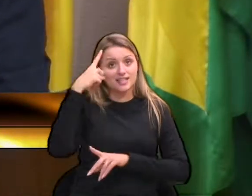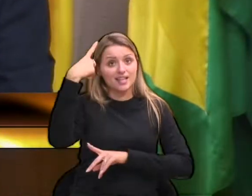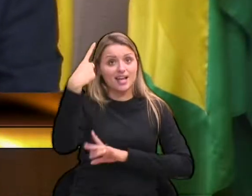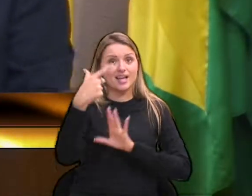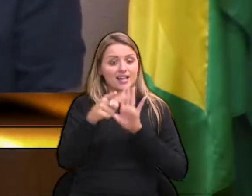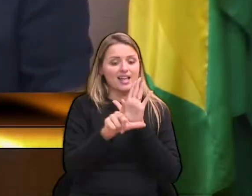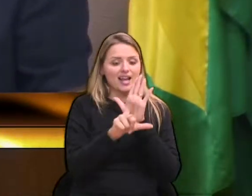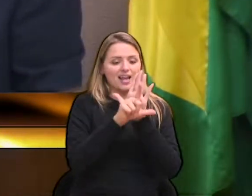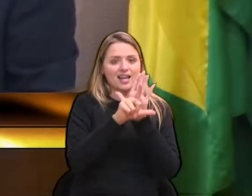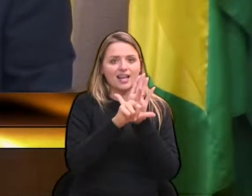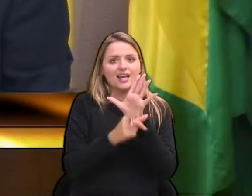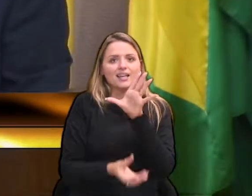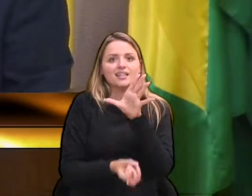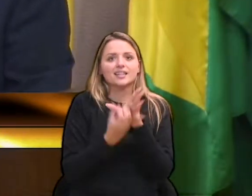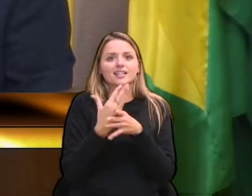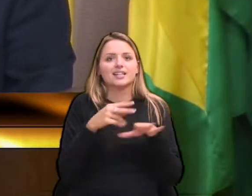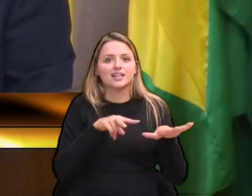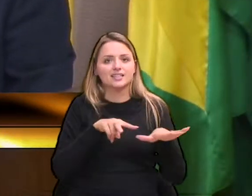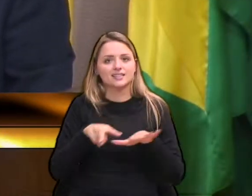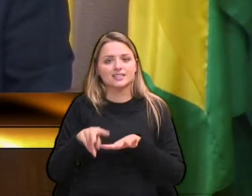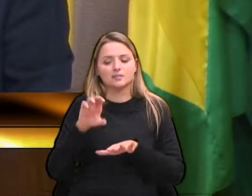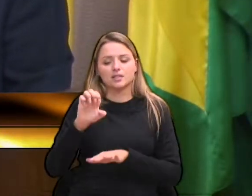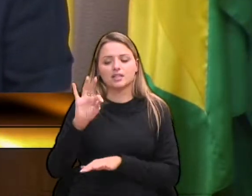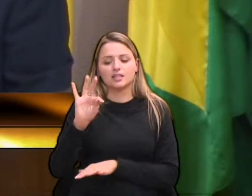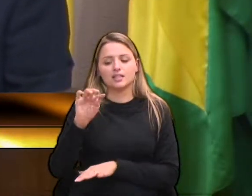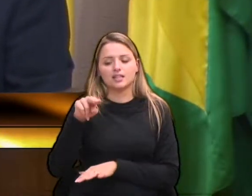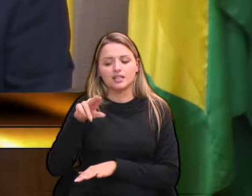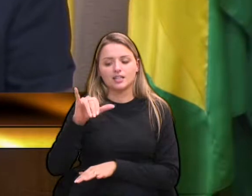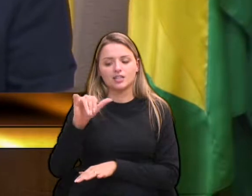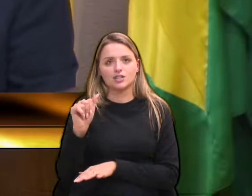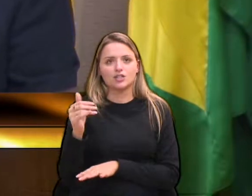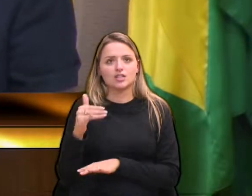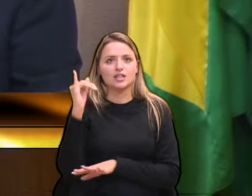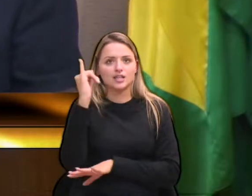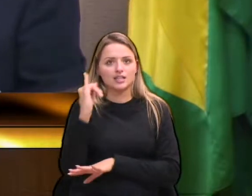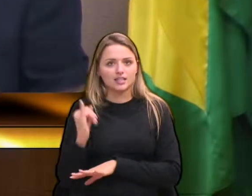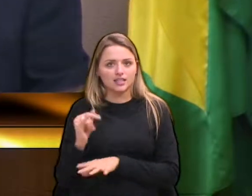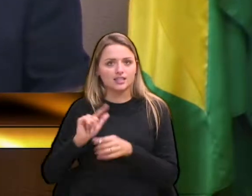que institui a Semana da Etnia Italiana no município.